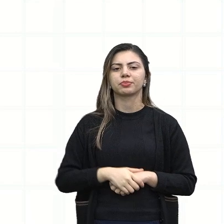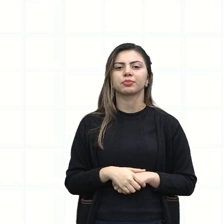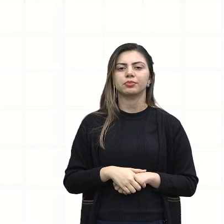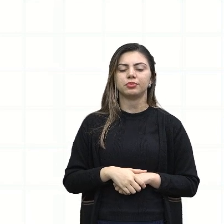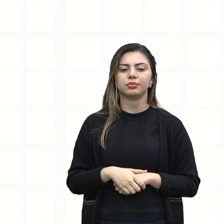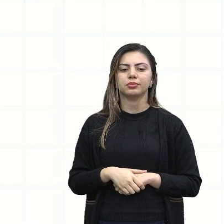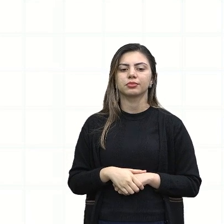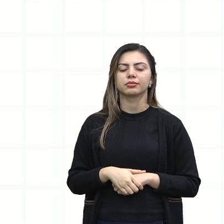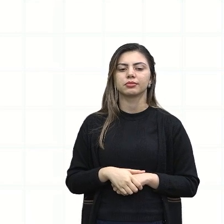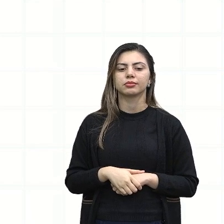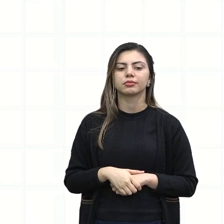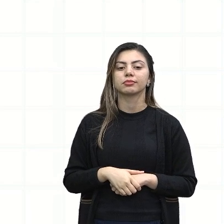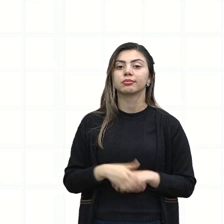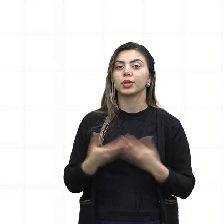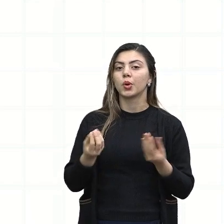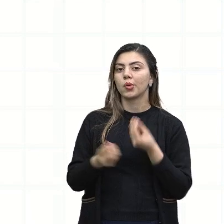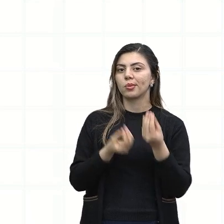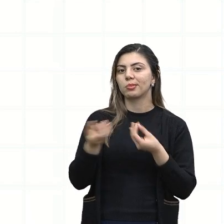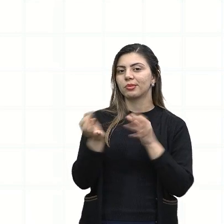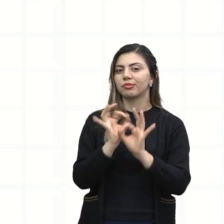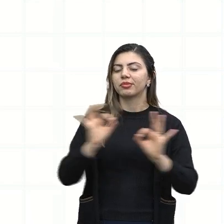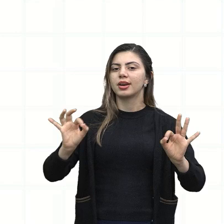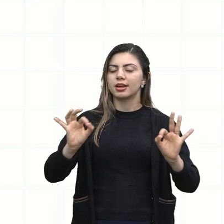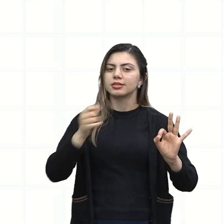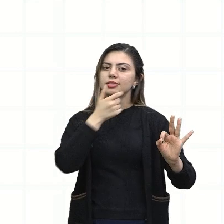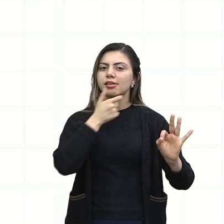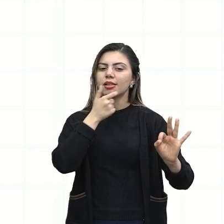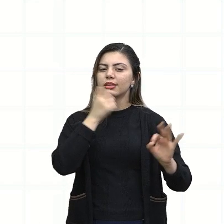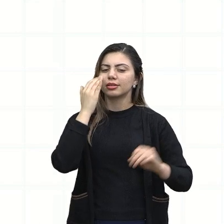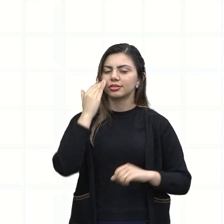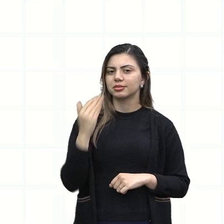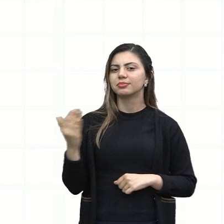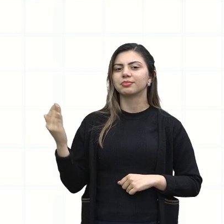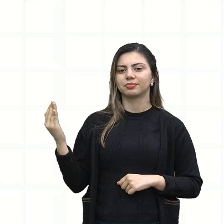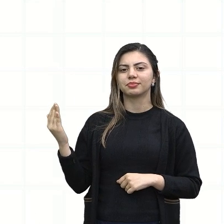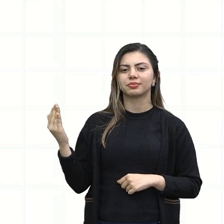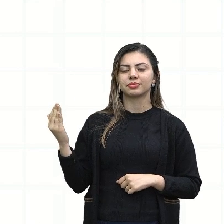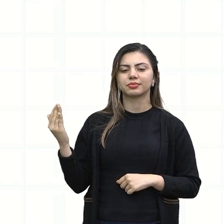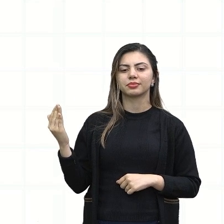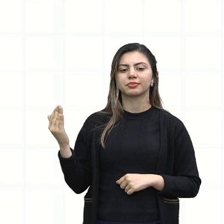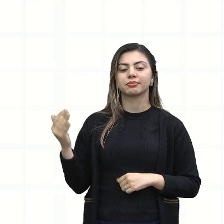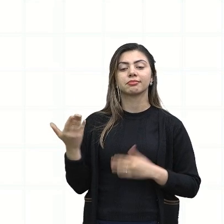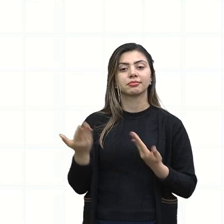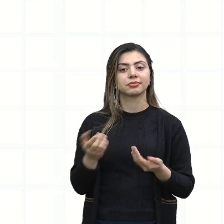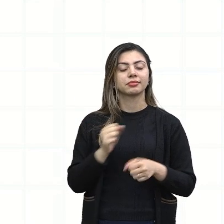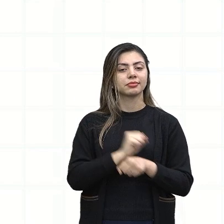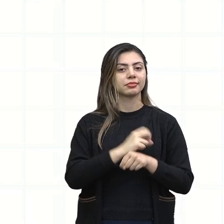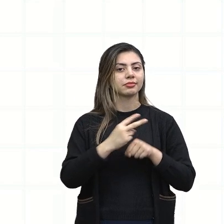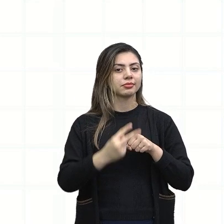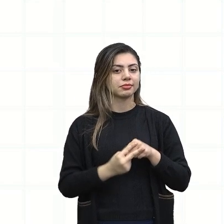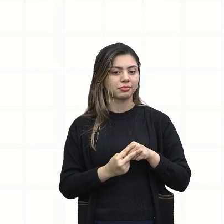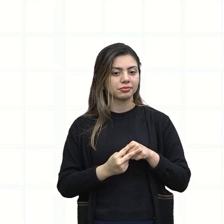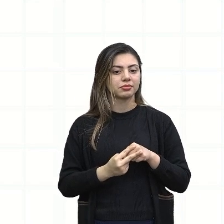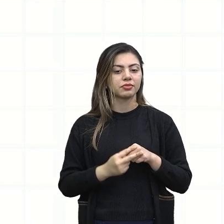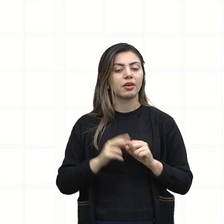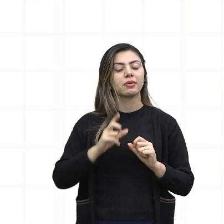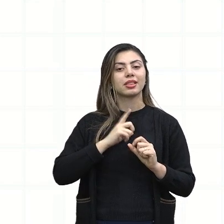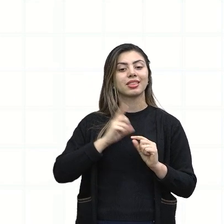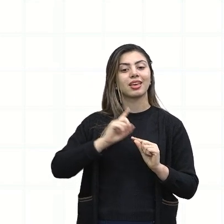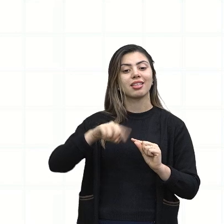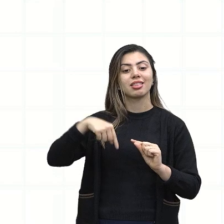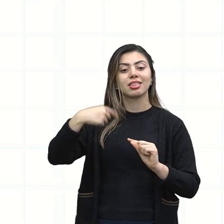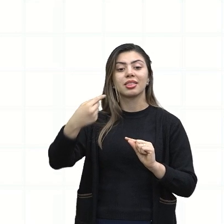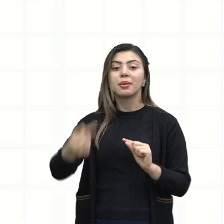stressed. Julia is often stressed. E o advérbio de frequência aí veio depois